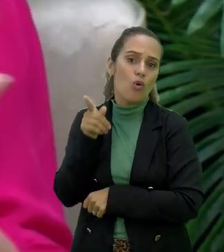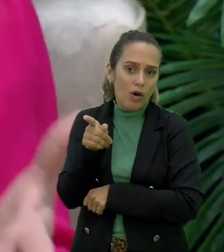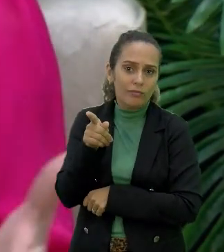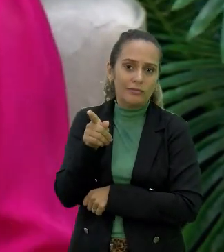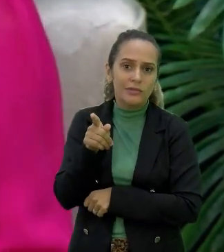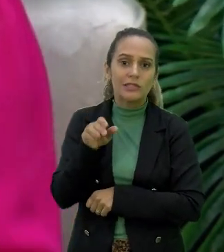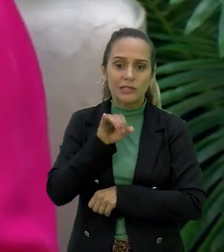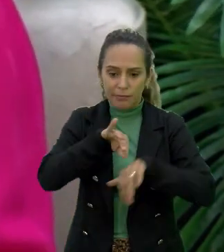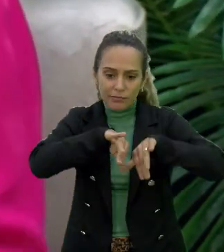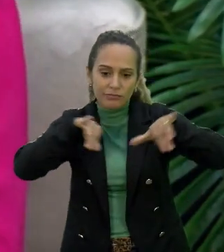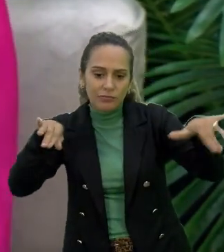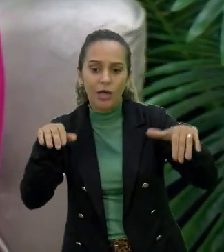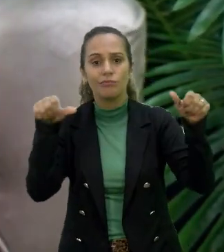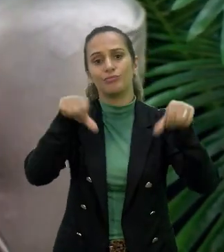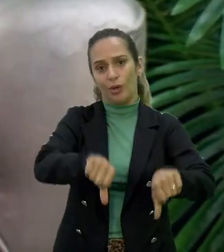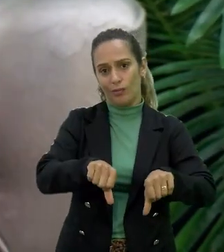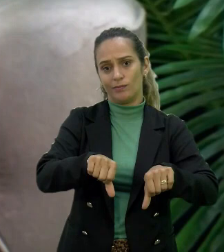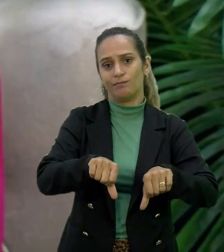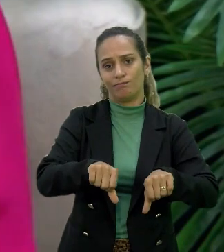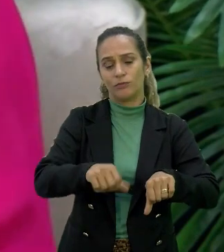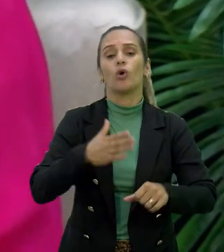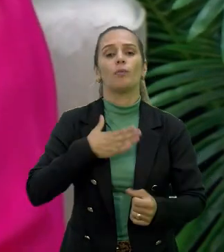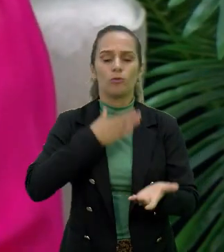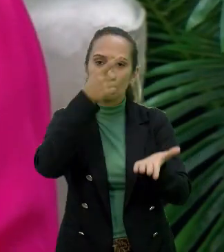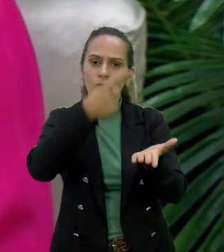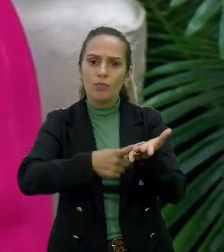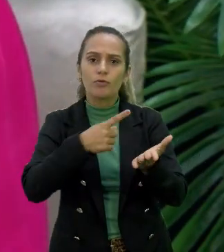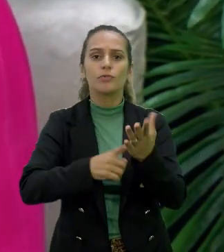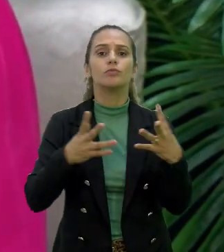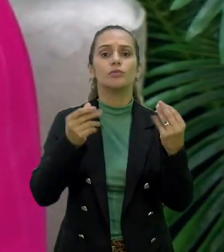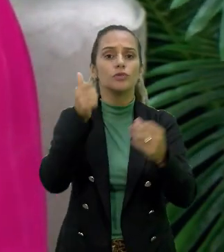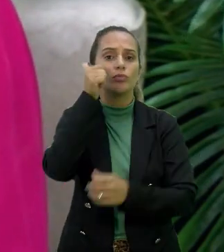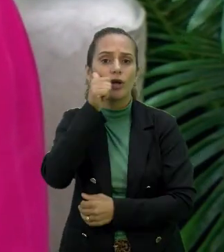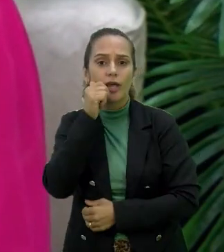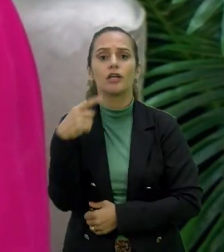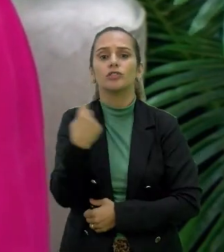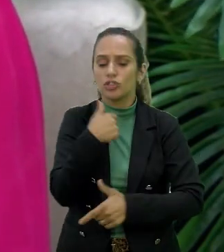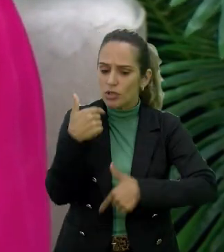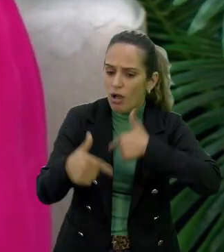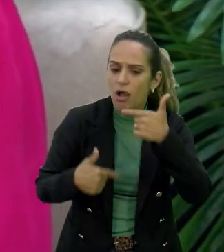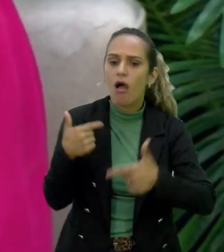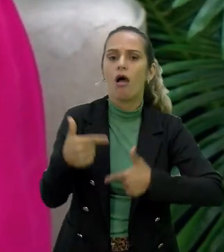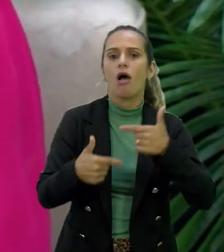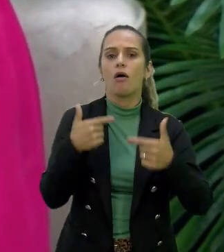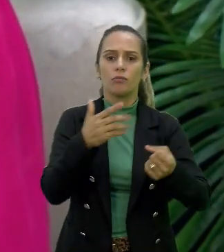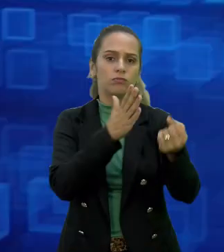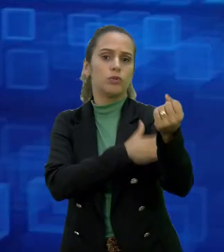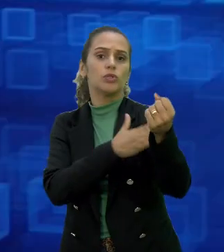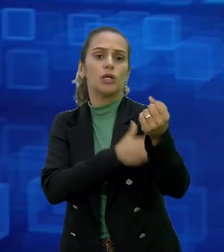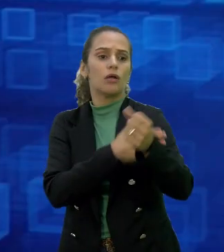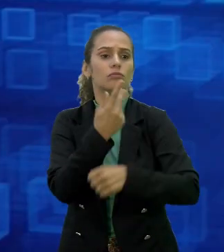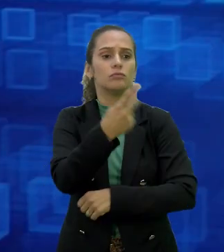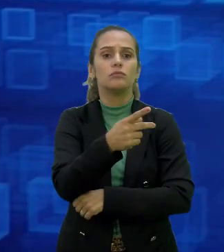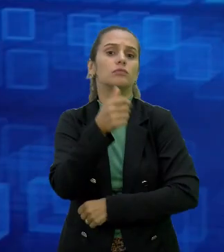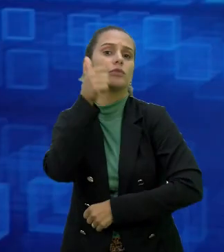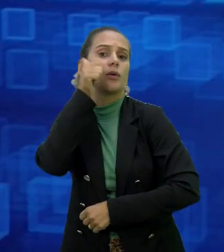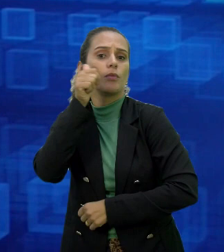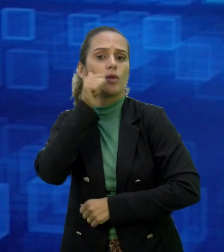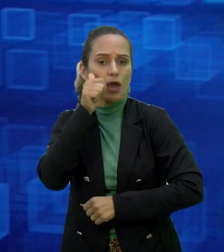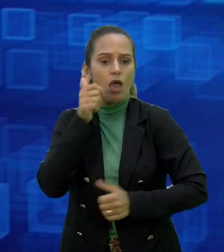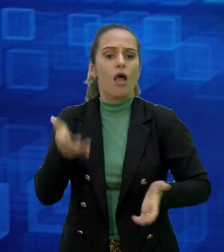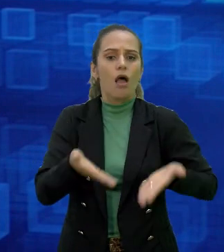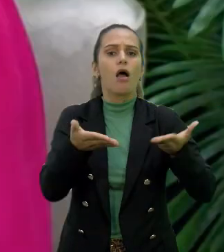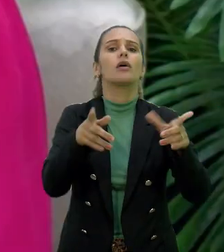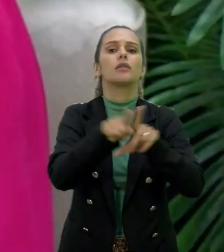separar vai ficar pior para os filhos por isso que o meu compromisso com as nossas mulheres é que a gente trabalha muito no empoderamento feminino e também